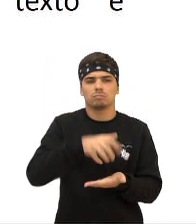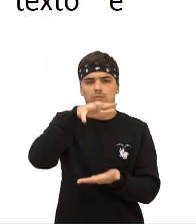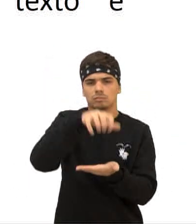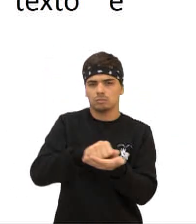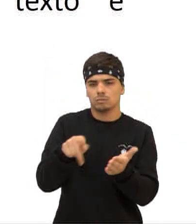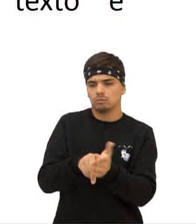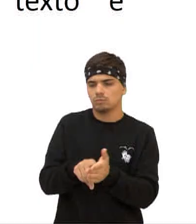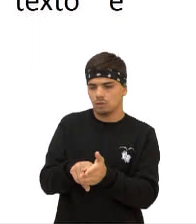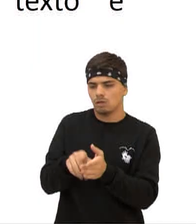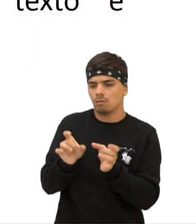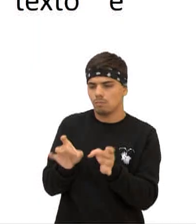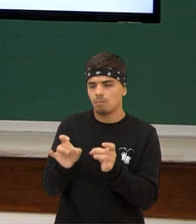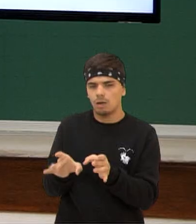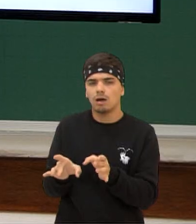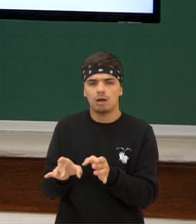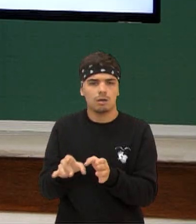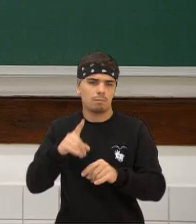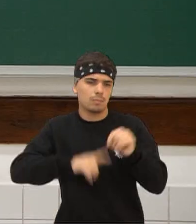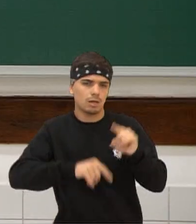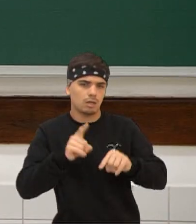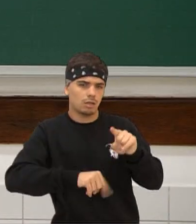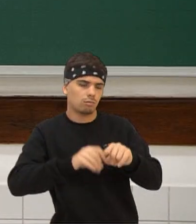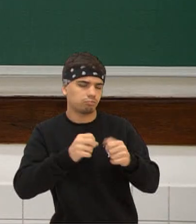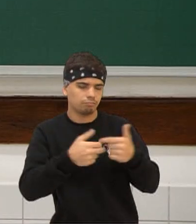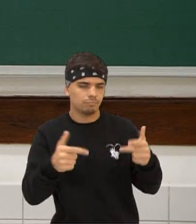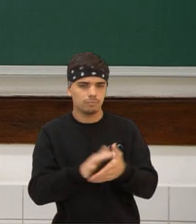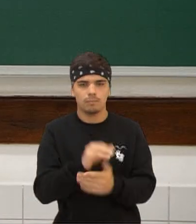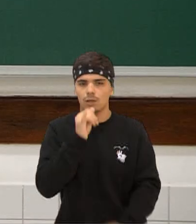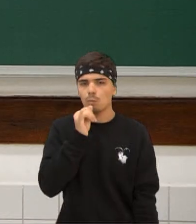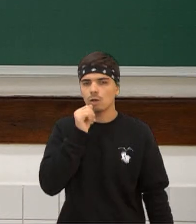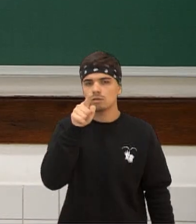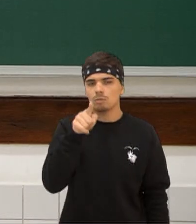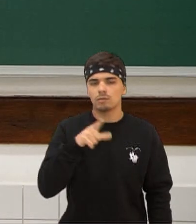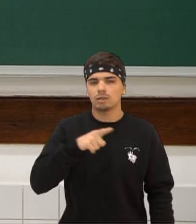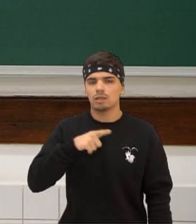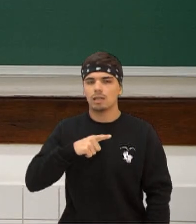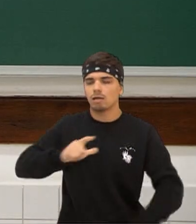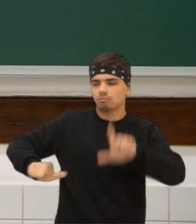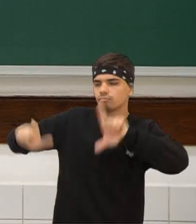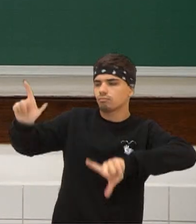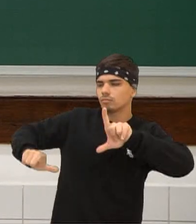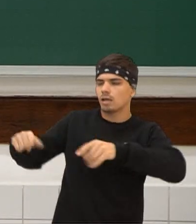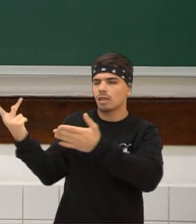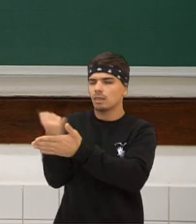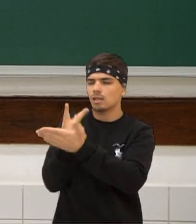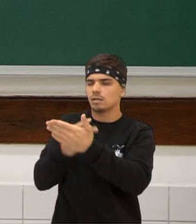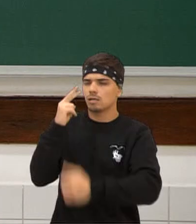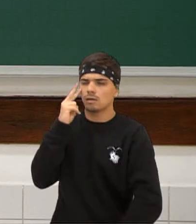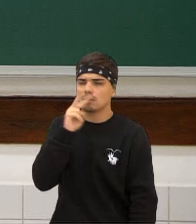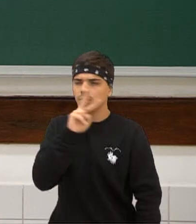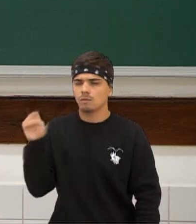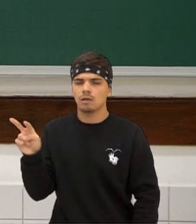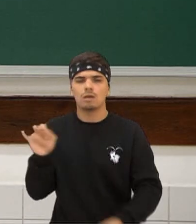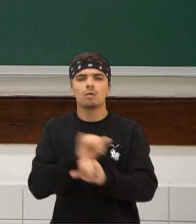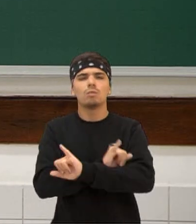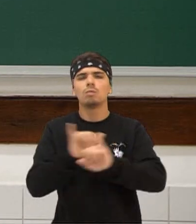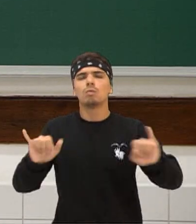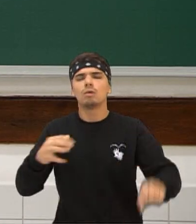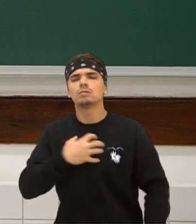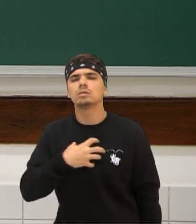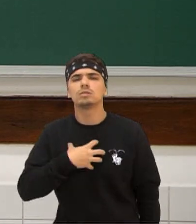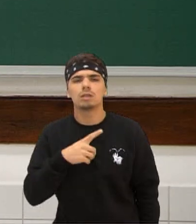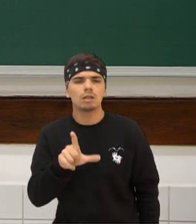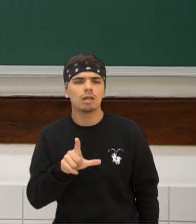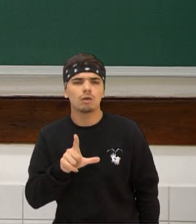para compra de um produto ou serviço não por exemplo está de de de desenho não vai estar lá